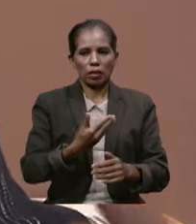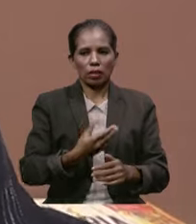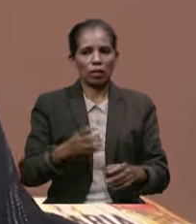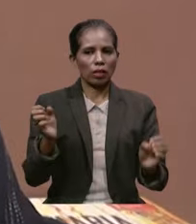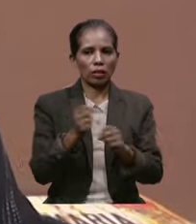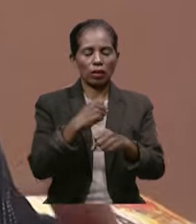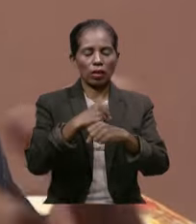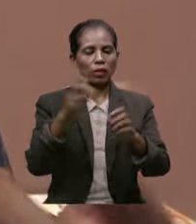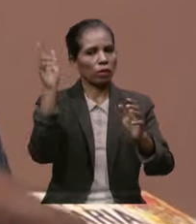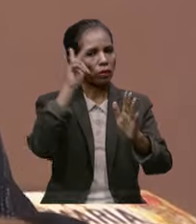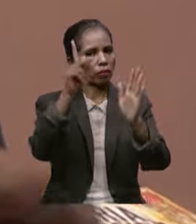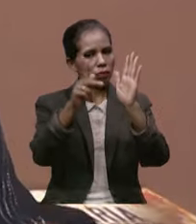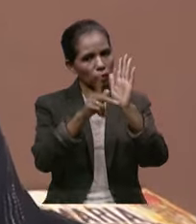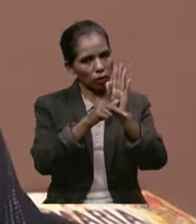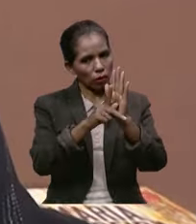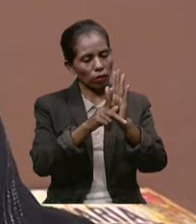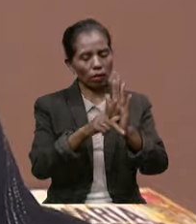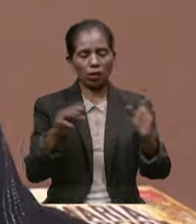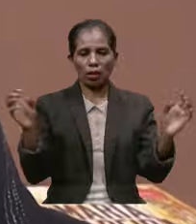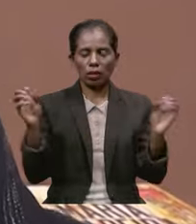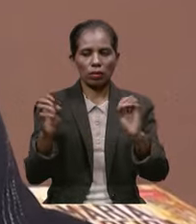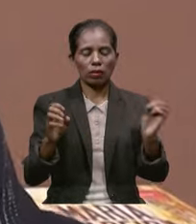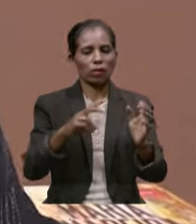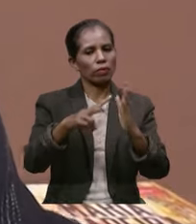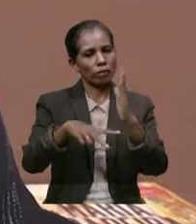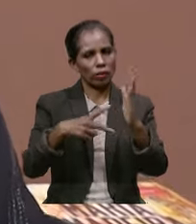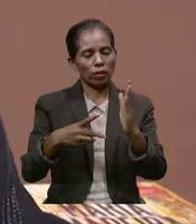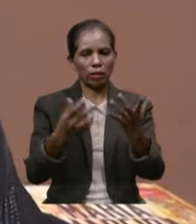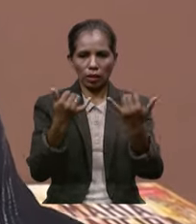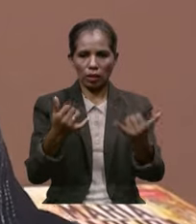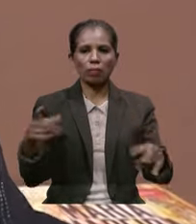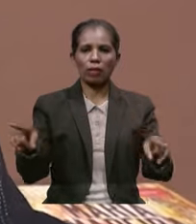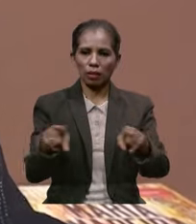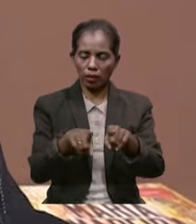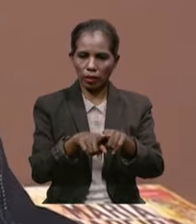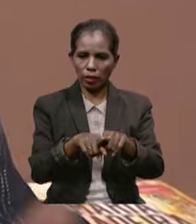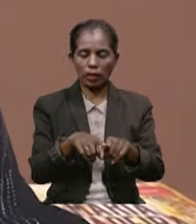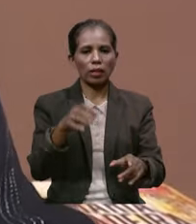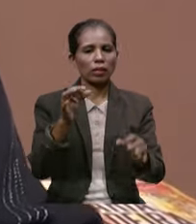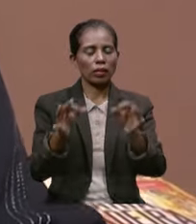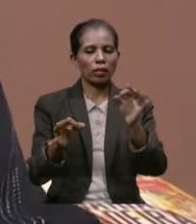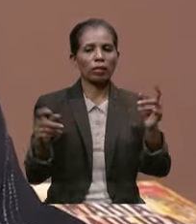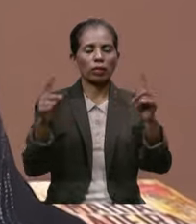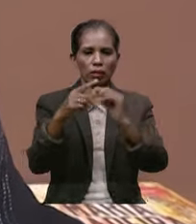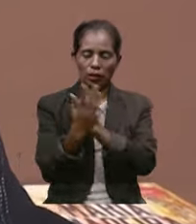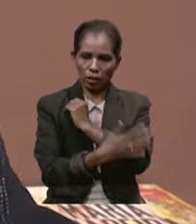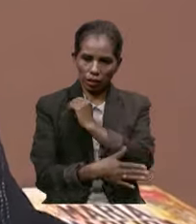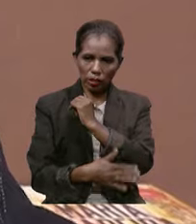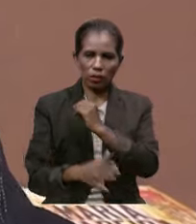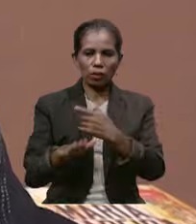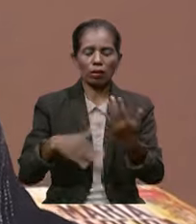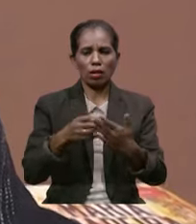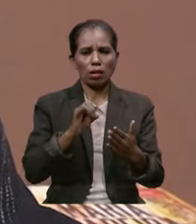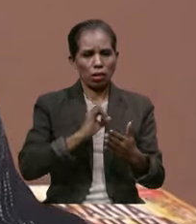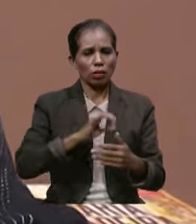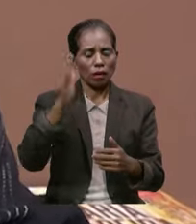de fotografia, que halo de portrait, você nem, nem mais arte. Mas quando estou no sound de arte contemporâneo, eu não